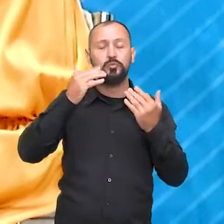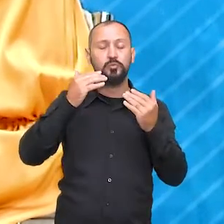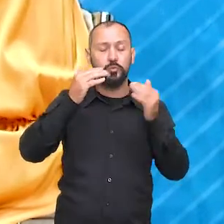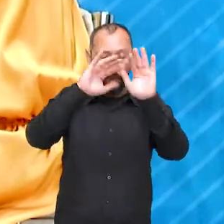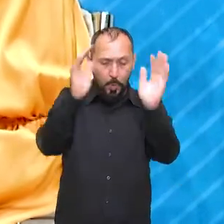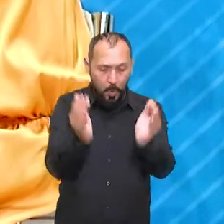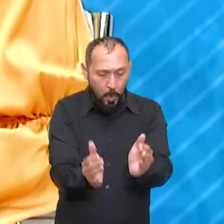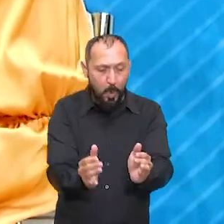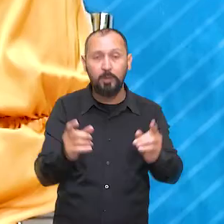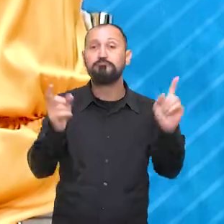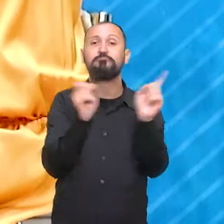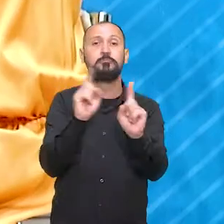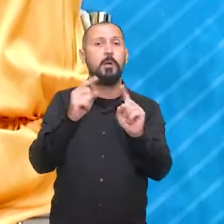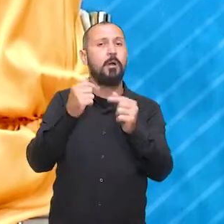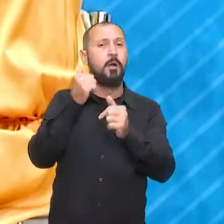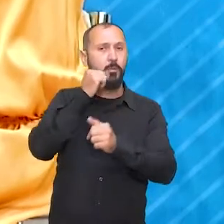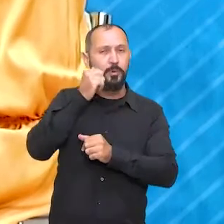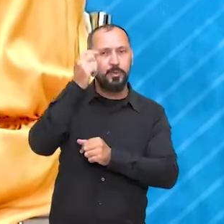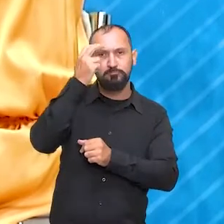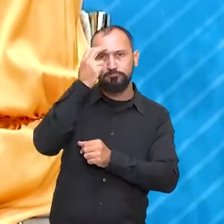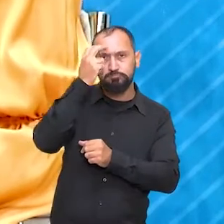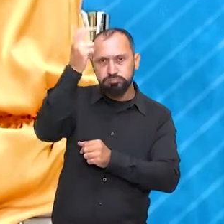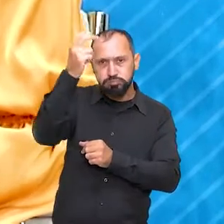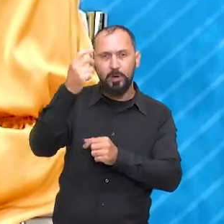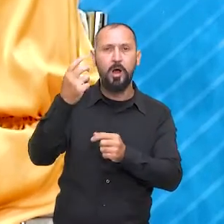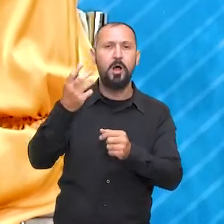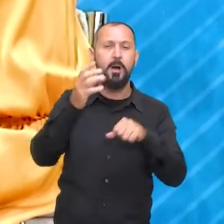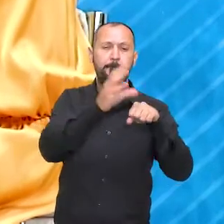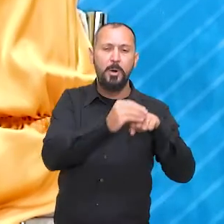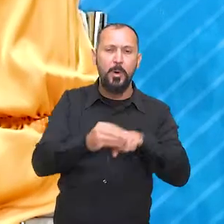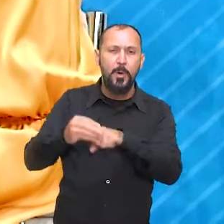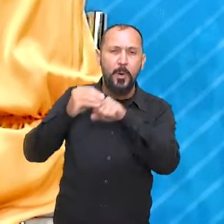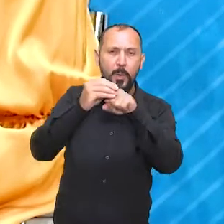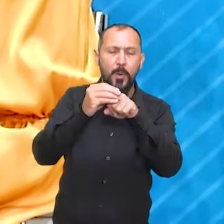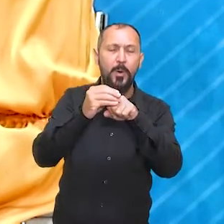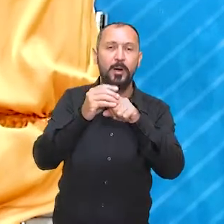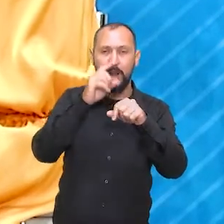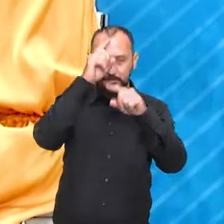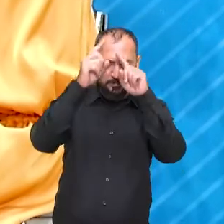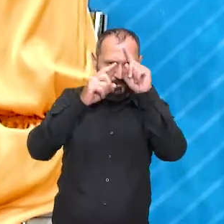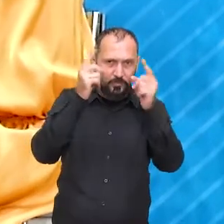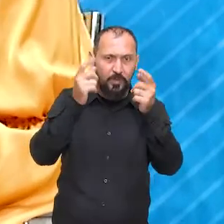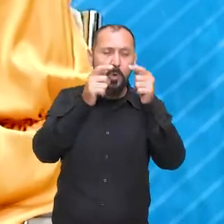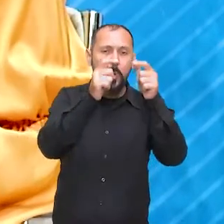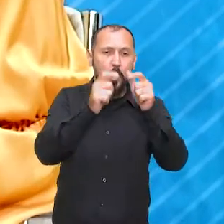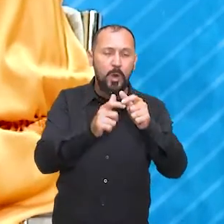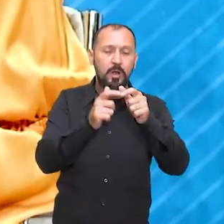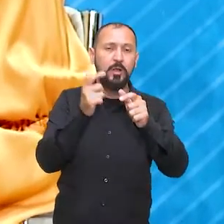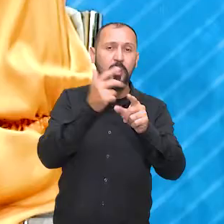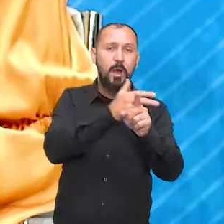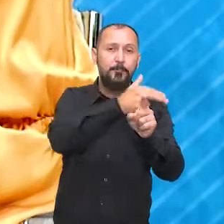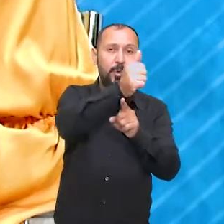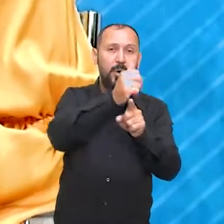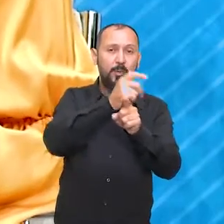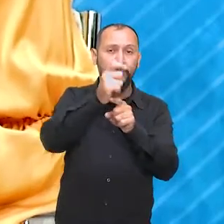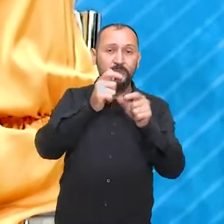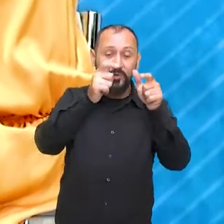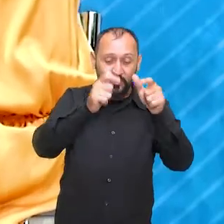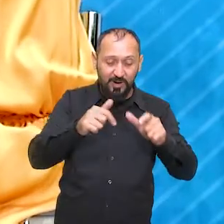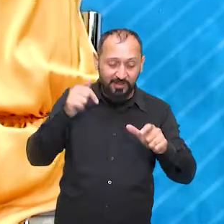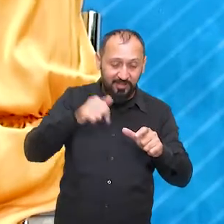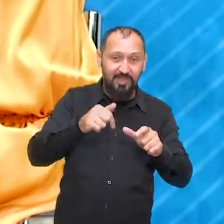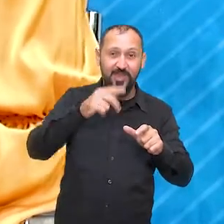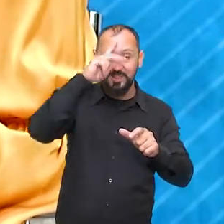um corpo, né, a mulher, ela é intelectual, ela produz conhecimento e esse espaço que ela vem conquistando é